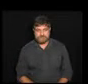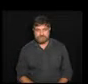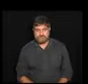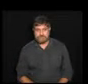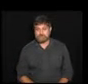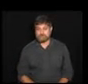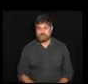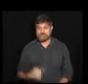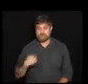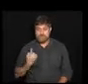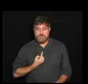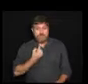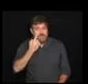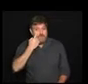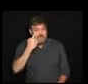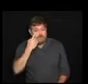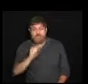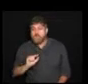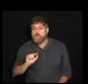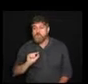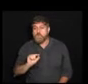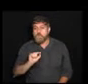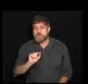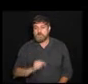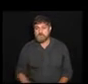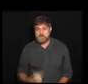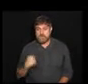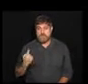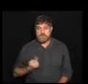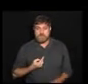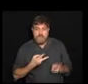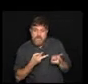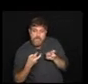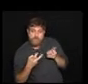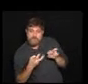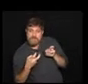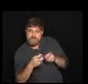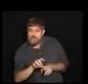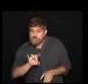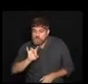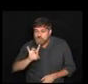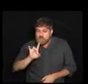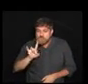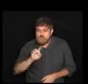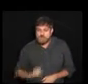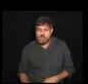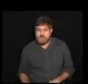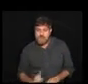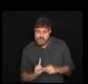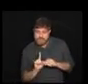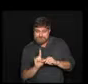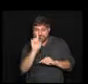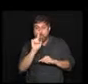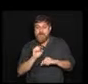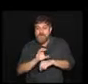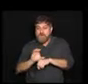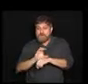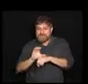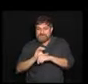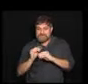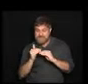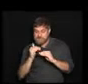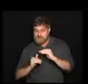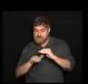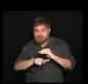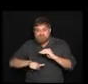E o que a gente vê é que nós só conseguimos enxergar a ponta do iceberg, ou